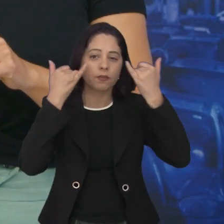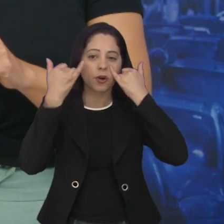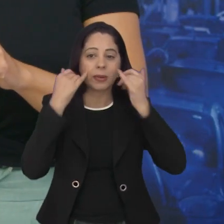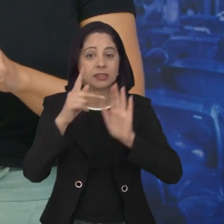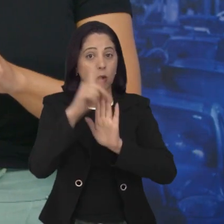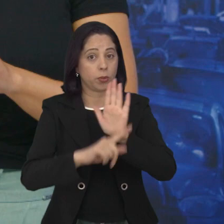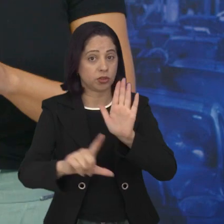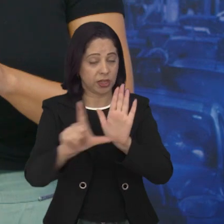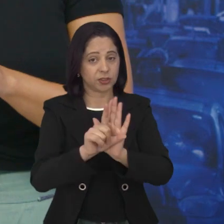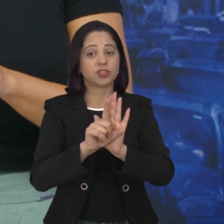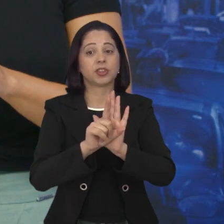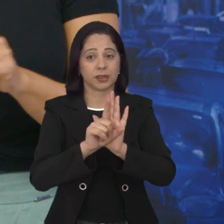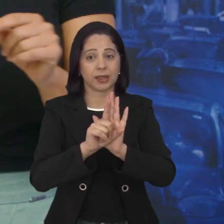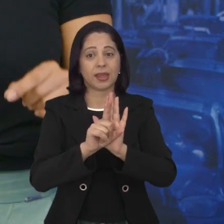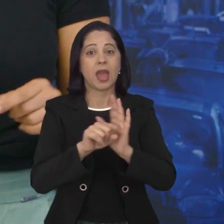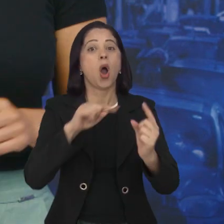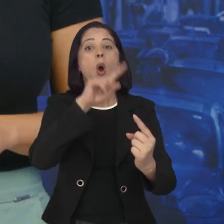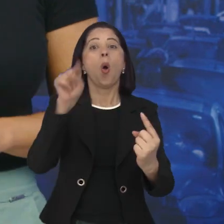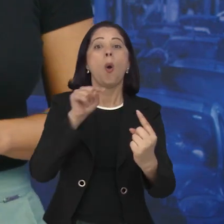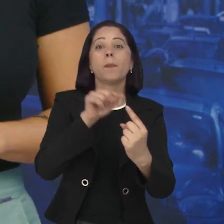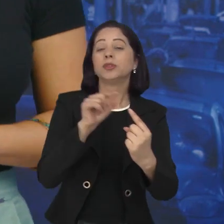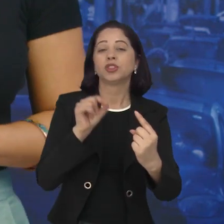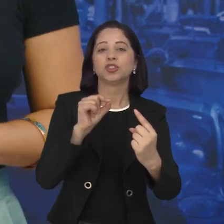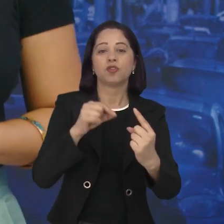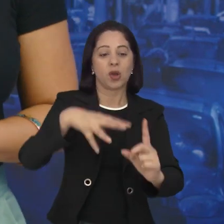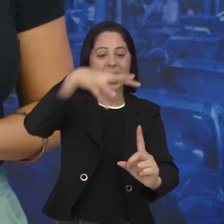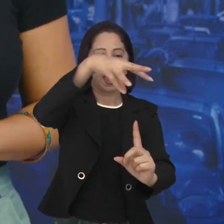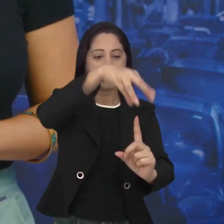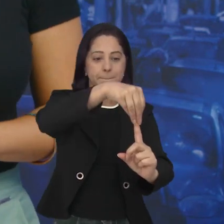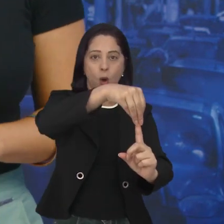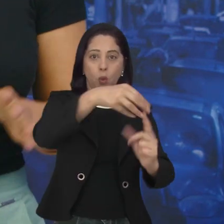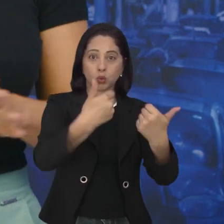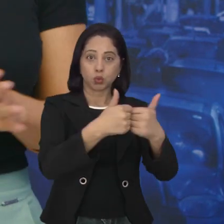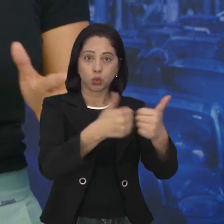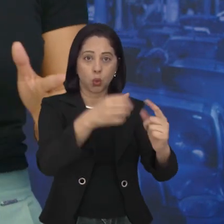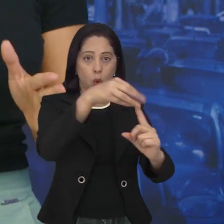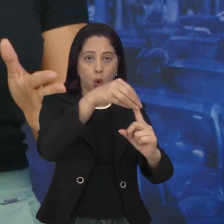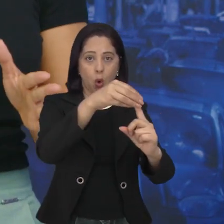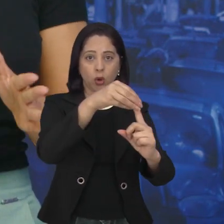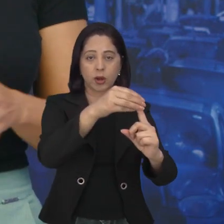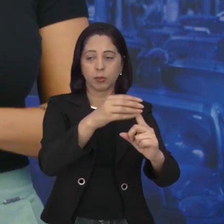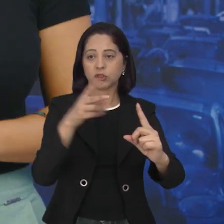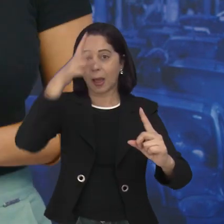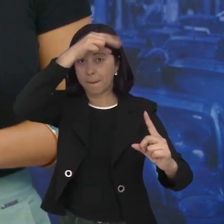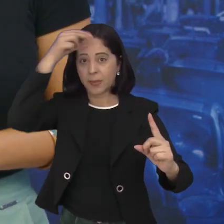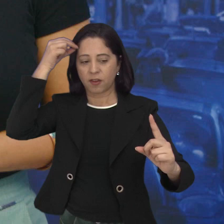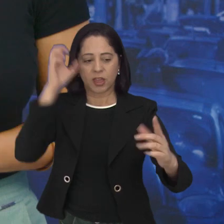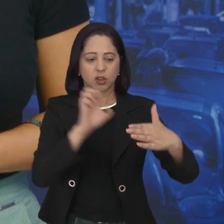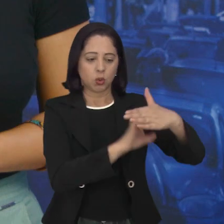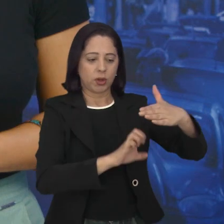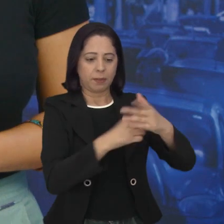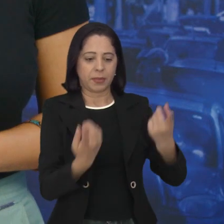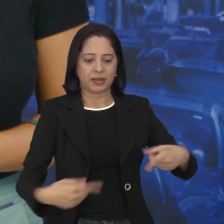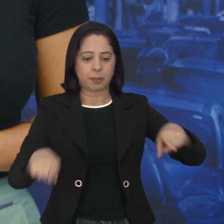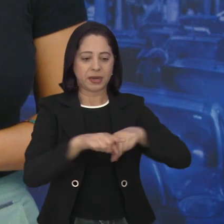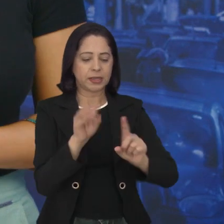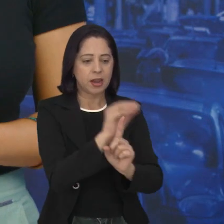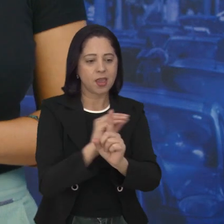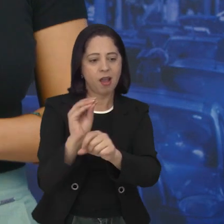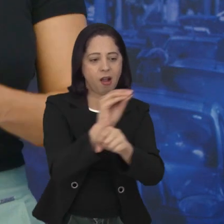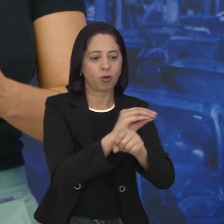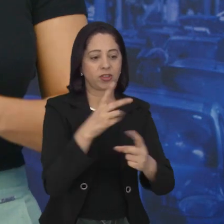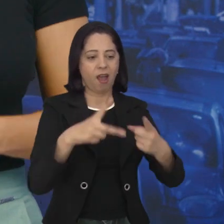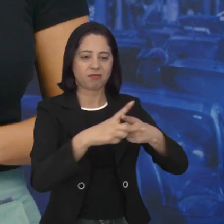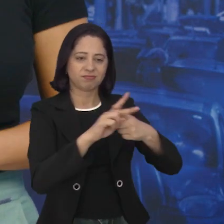tem informação sobre um projeto de lei que tramita aqui na Câmara E propõe parceria público-privada para a manutenção dos pontos de ônibus da